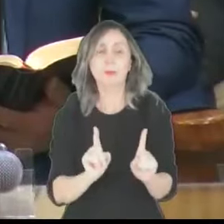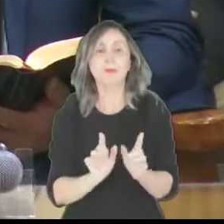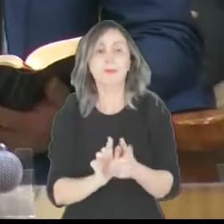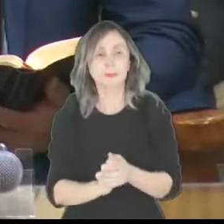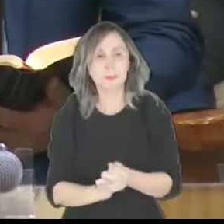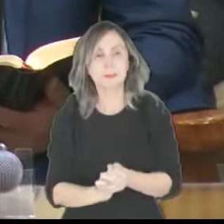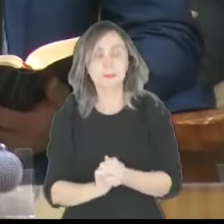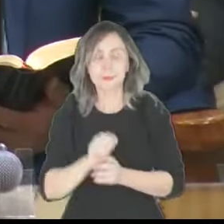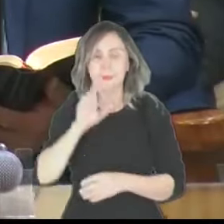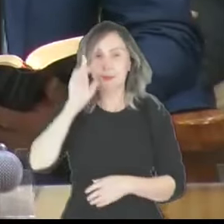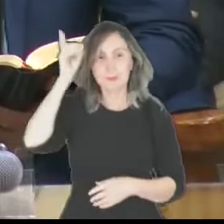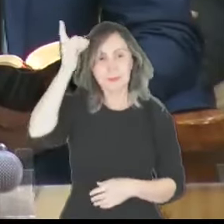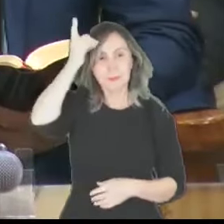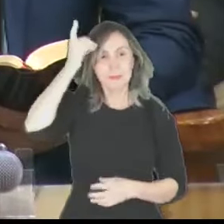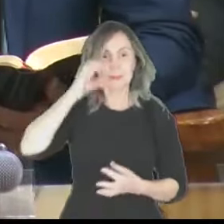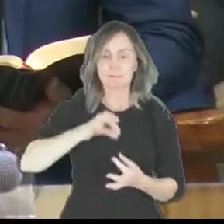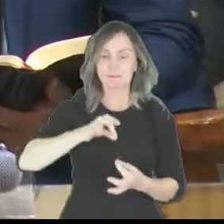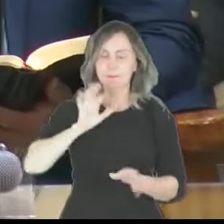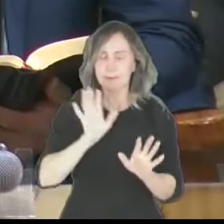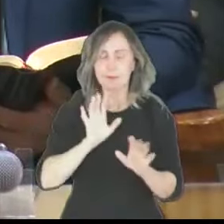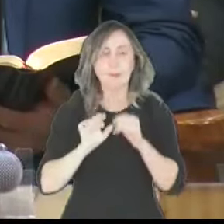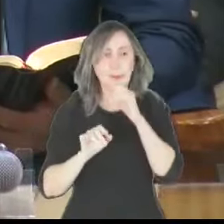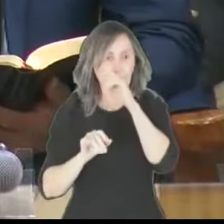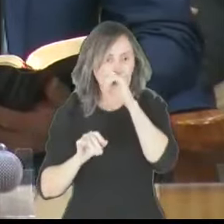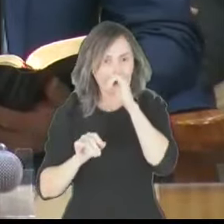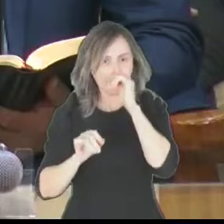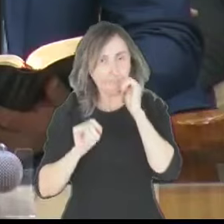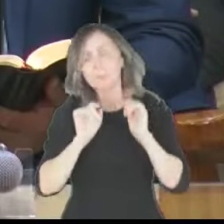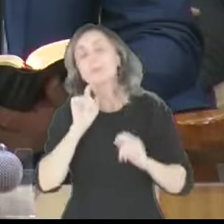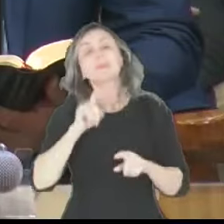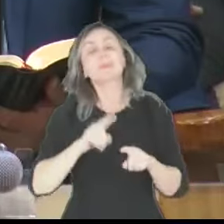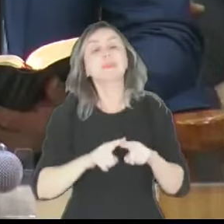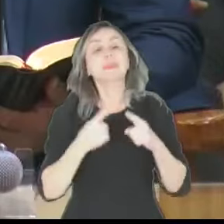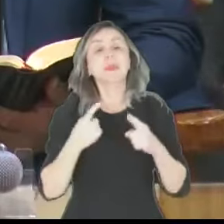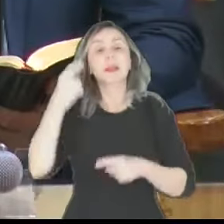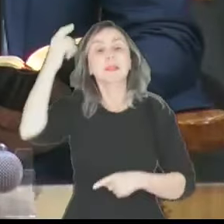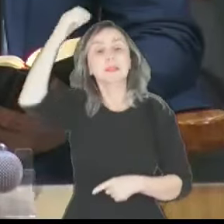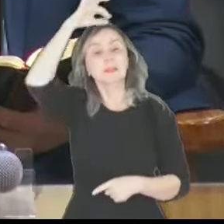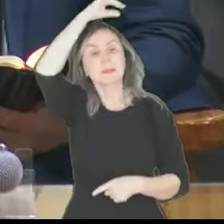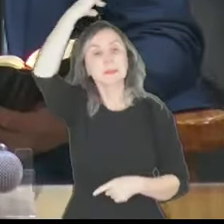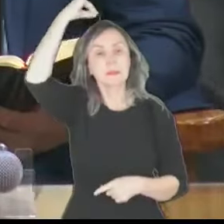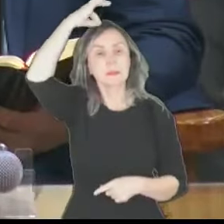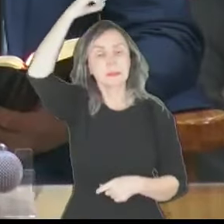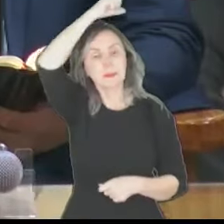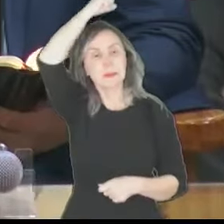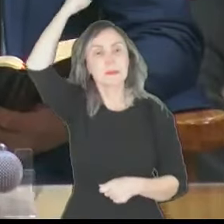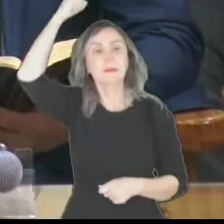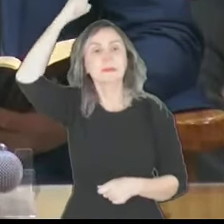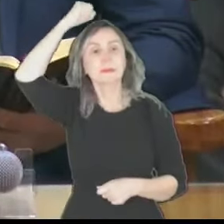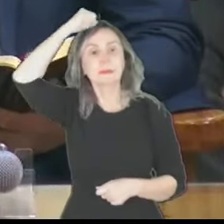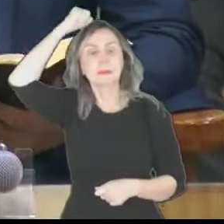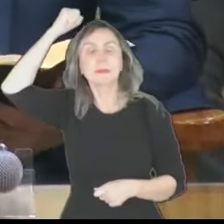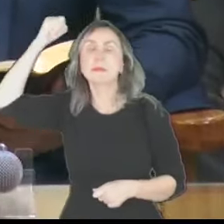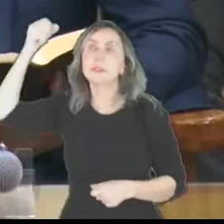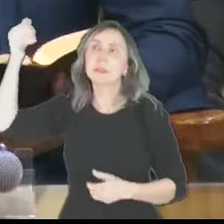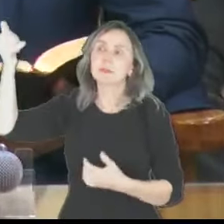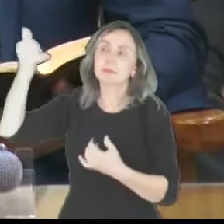espirituais, mas o Espírito Santo nos leva hoje